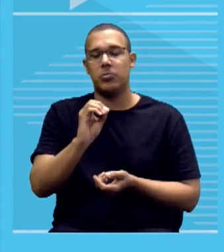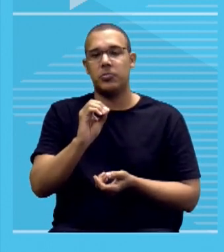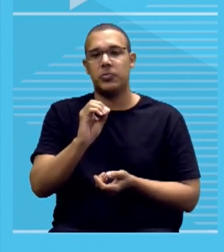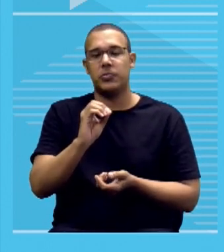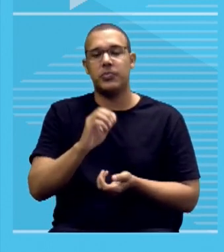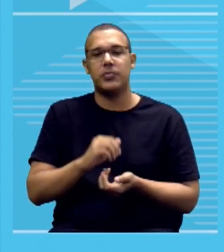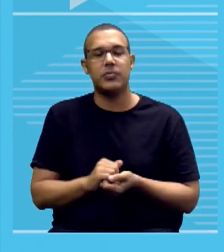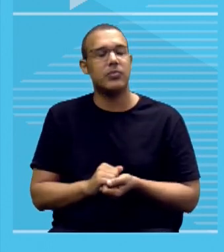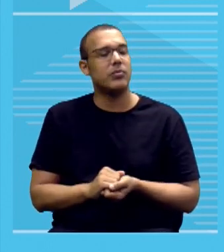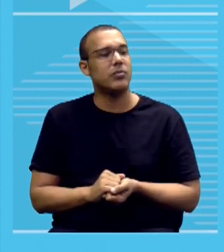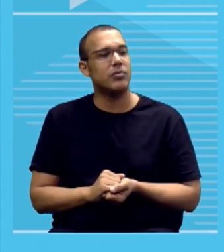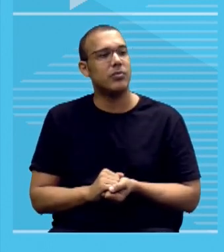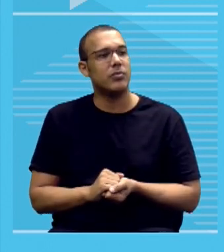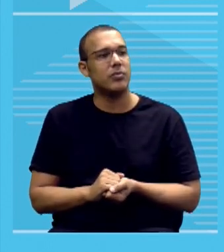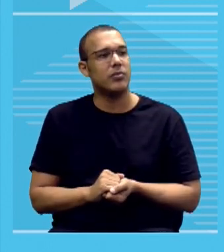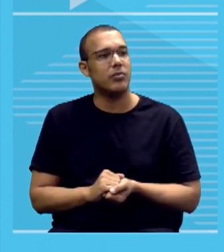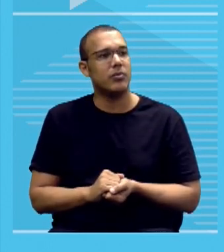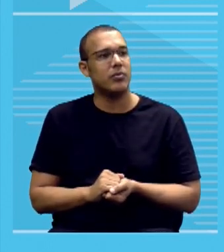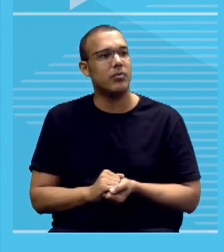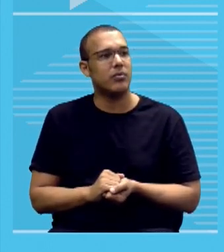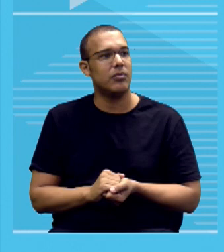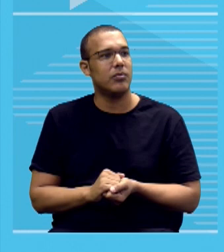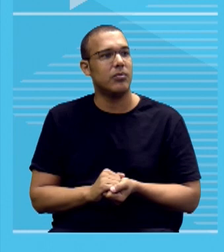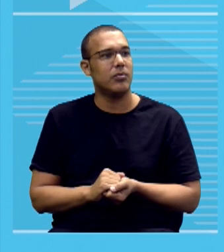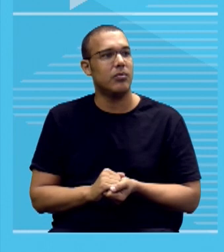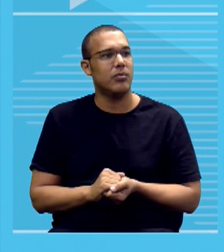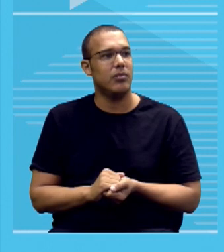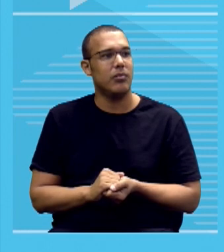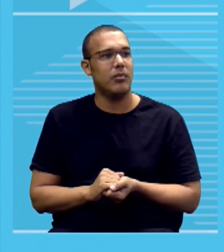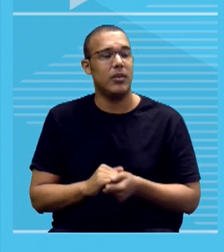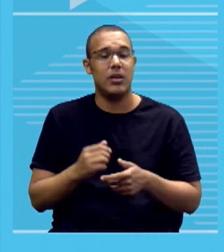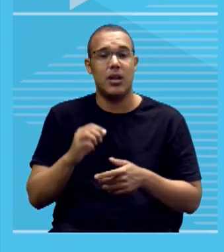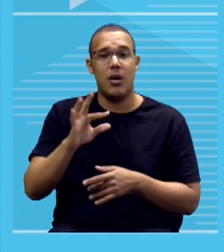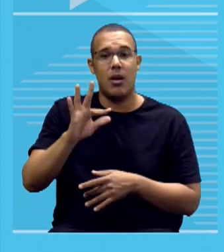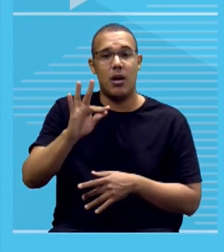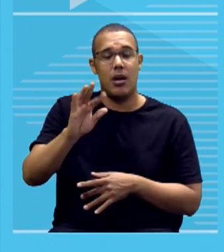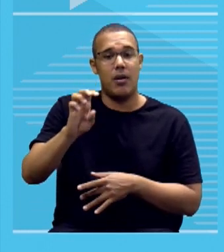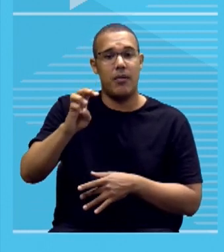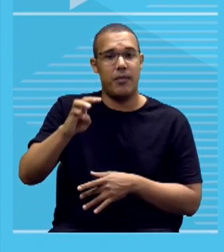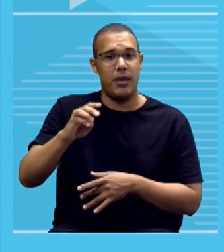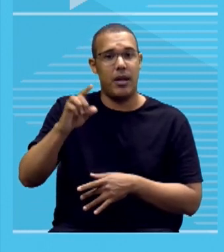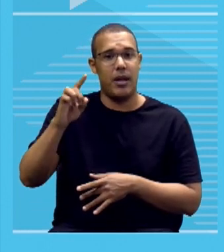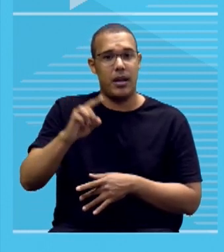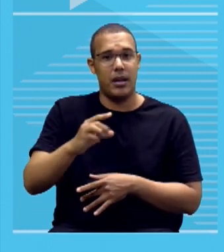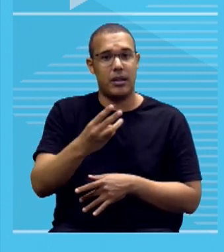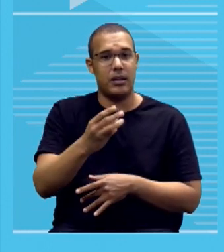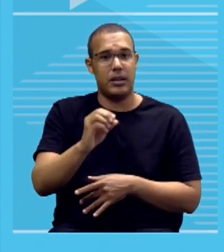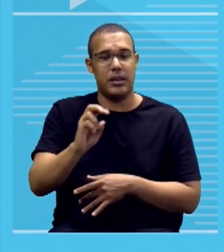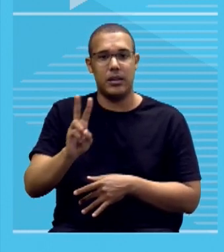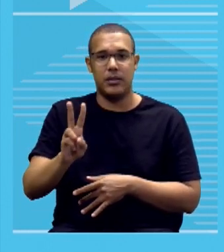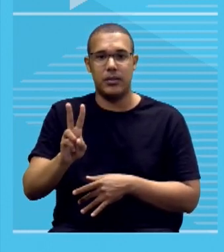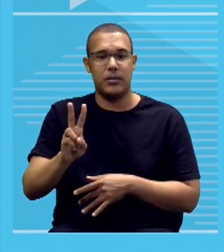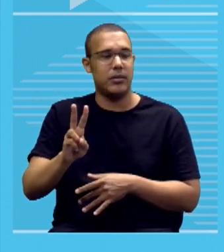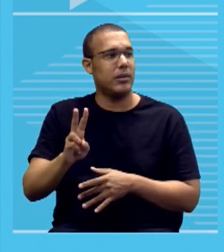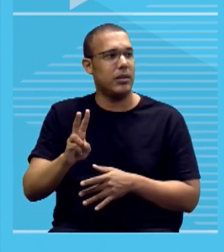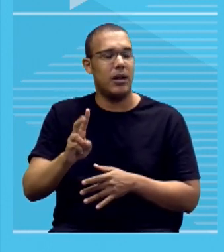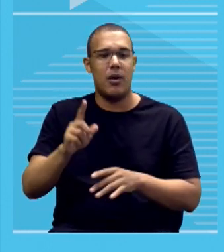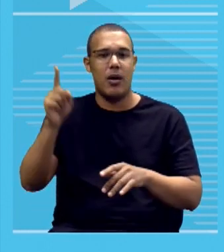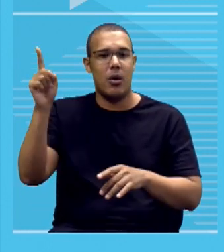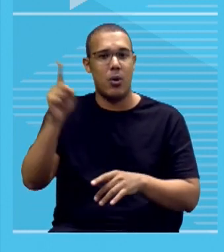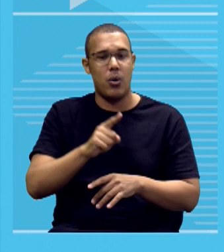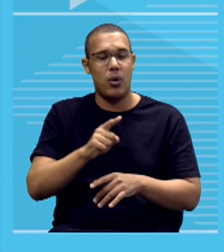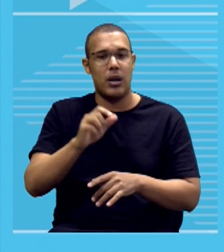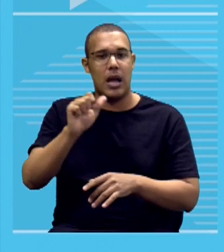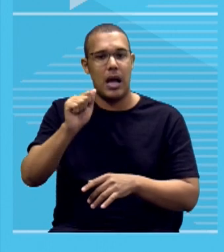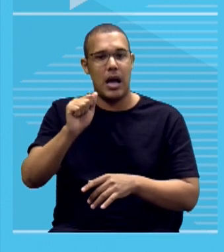volts. Então, eu já sei que a minha força eletromotriz vale 30 volts. Daqui eu já posso tirar letra A e letra